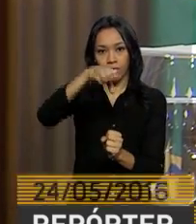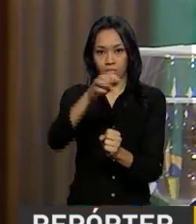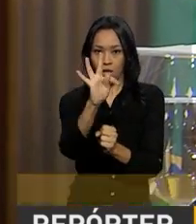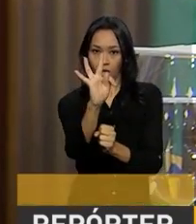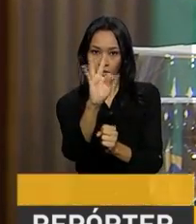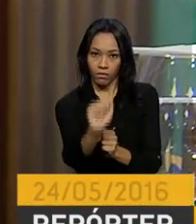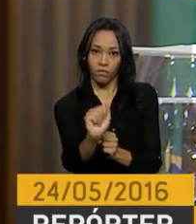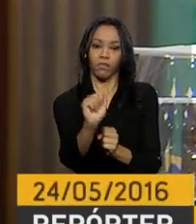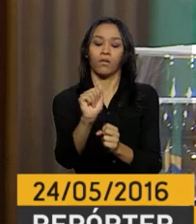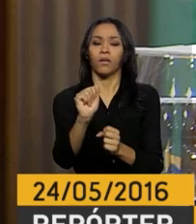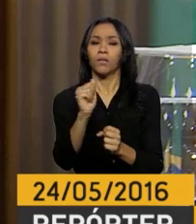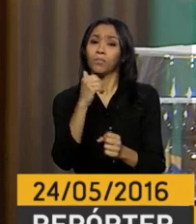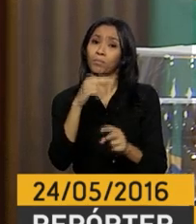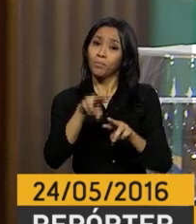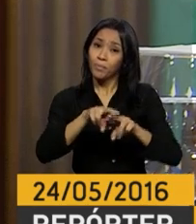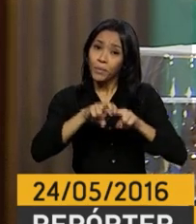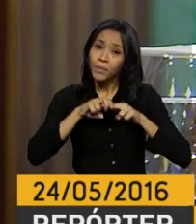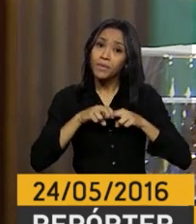aos senhores